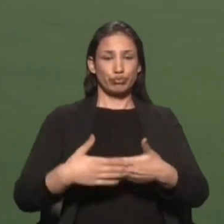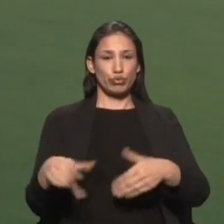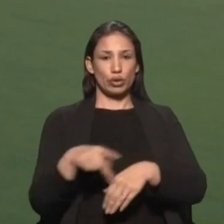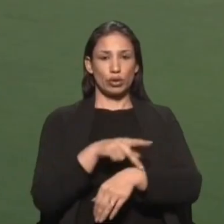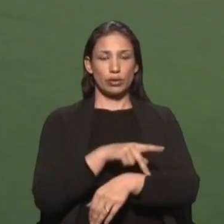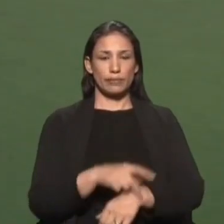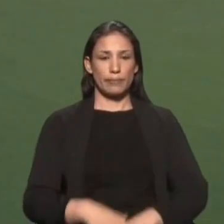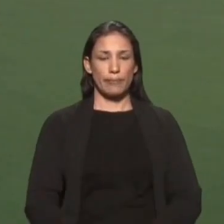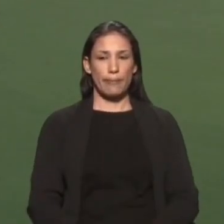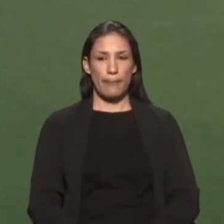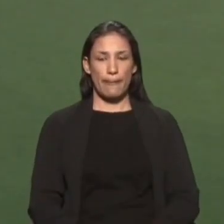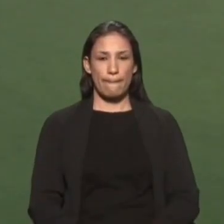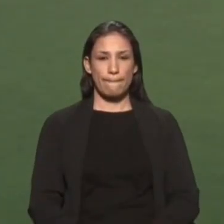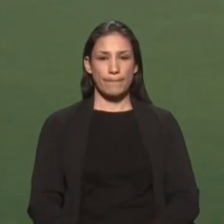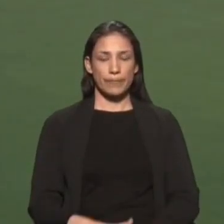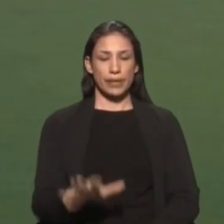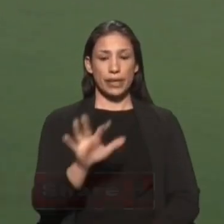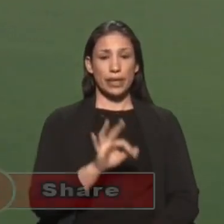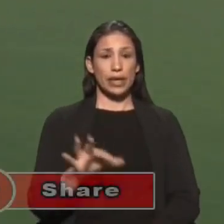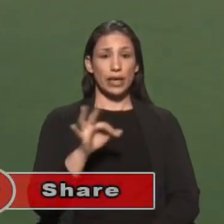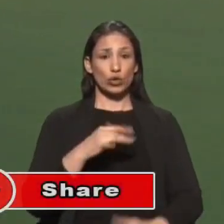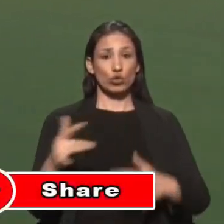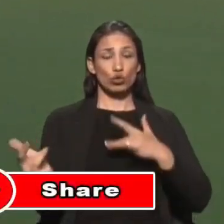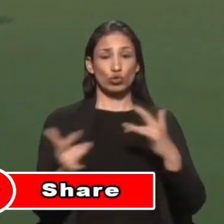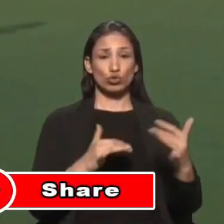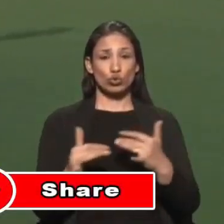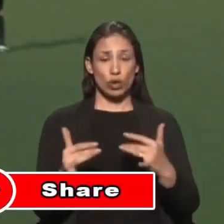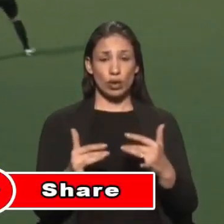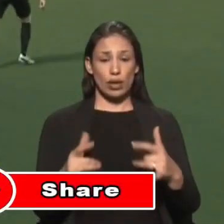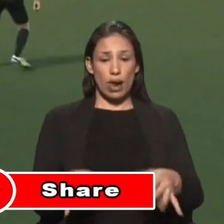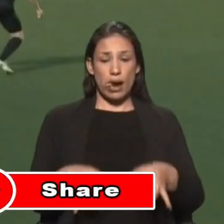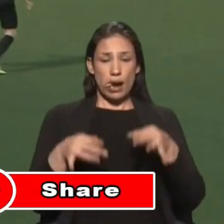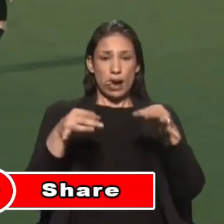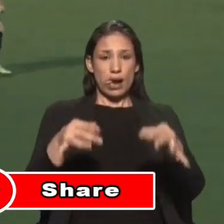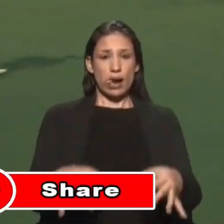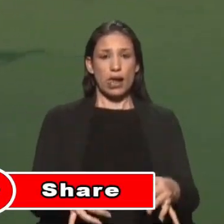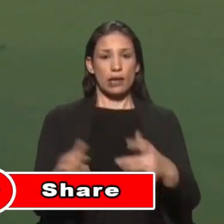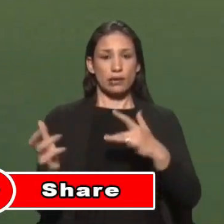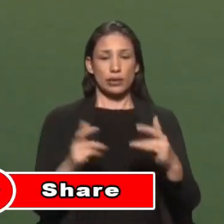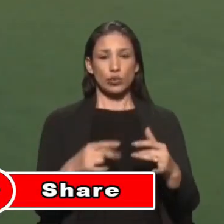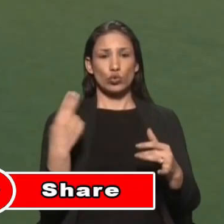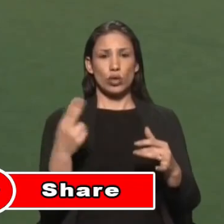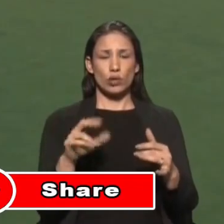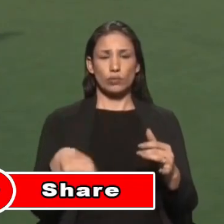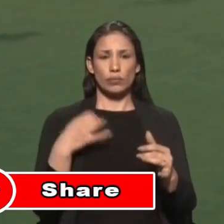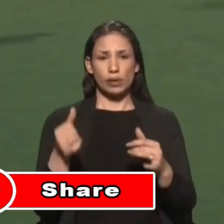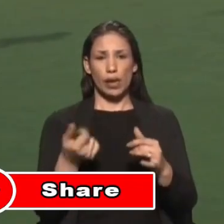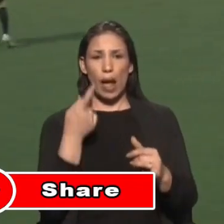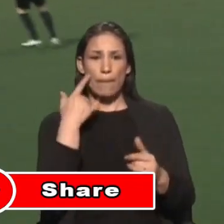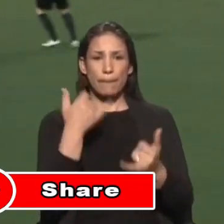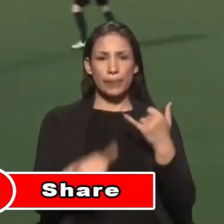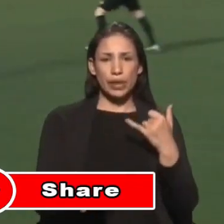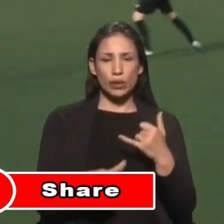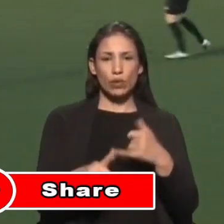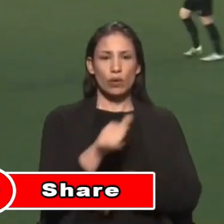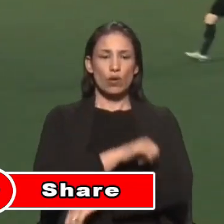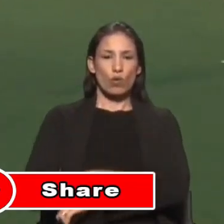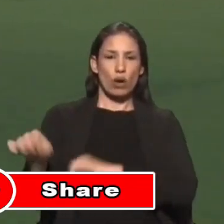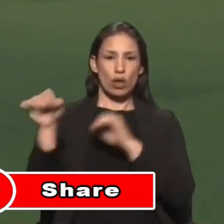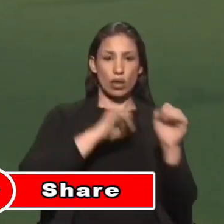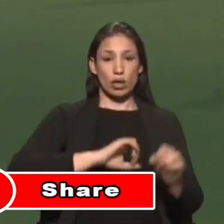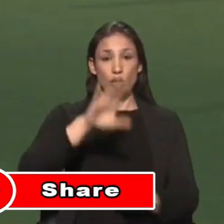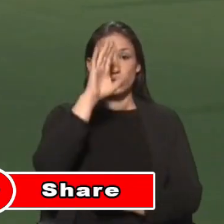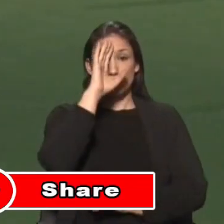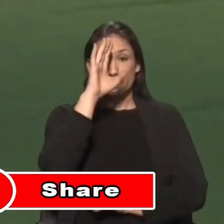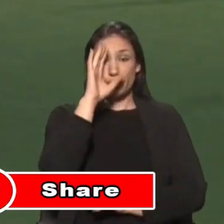No jogo em atraso da jornada 14, até foi o União Miquelense a ter o primeiro lance de muito perigo. Decorria o minuto 12. Valeu Alex, o guarda-redes do Sporting